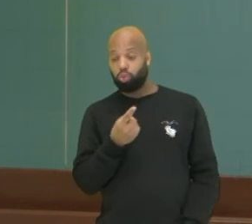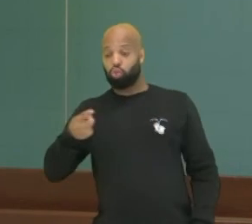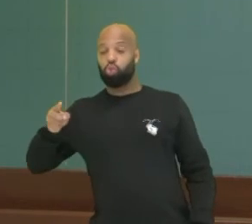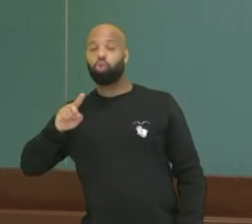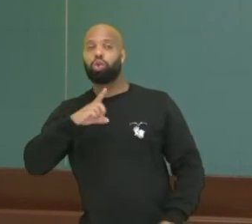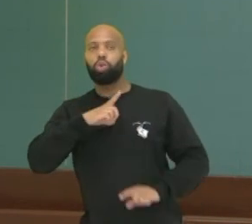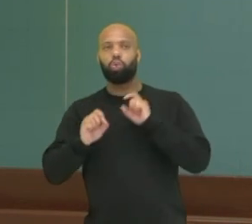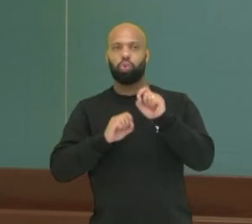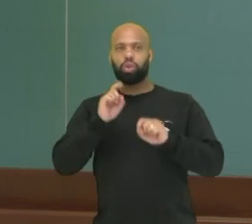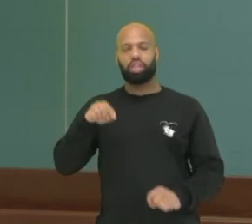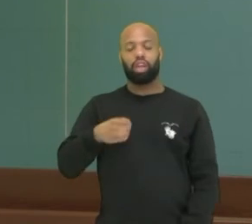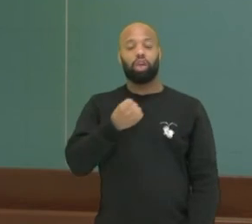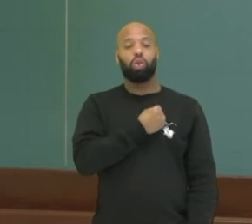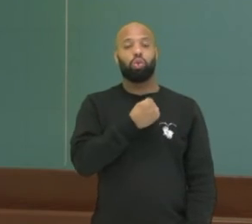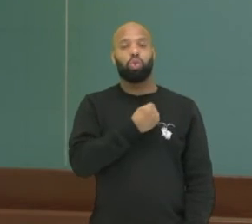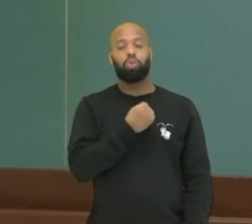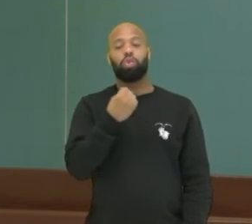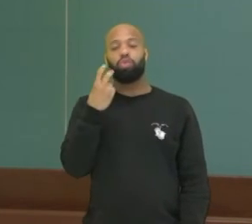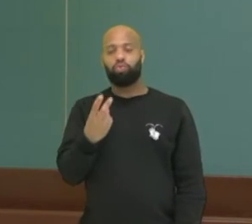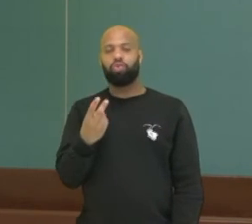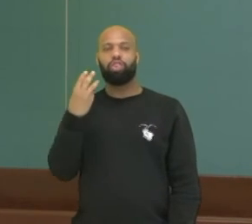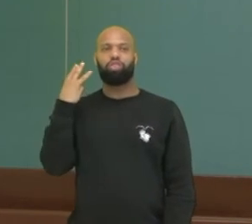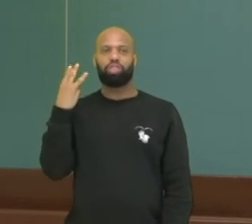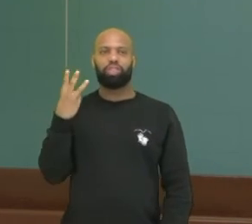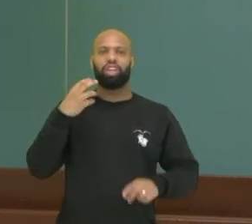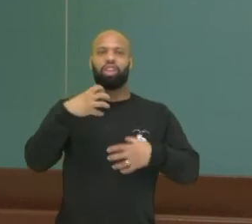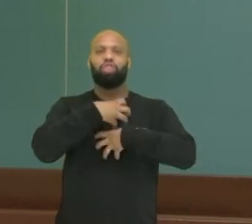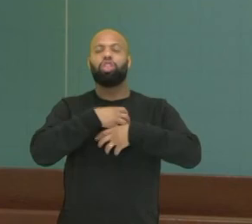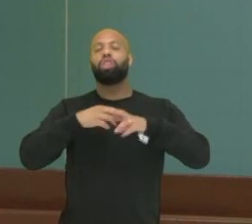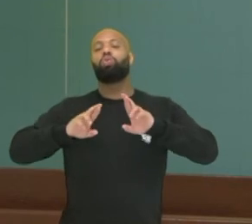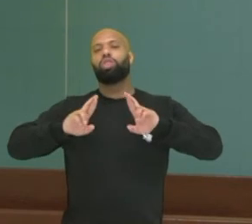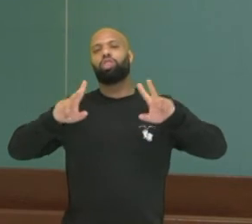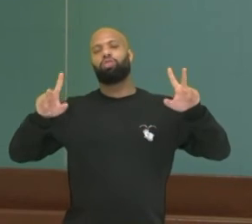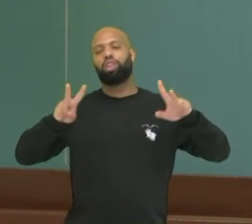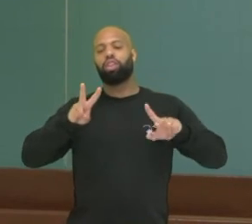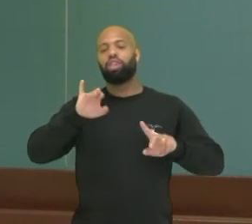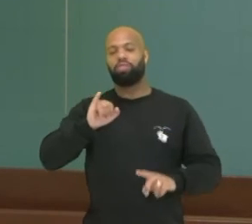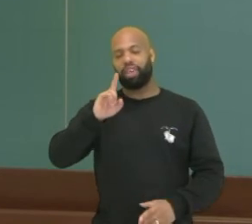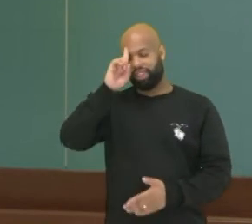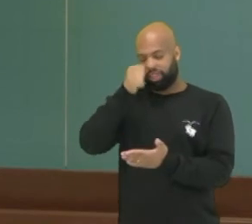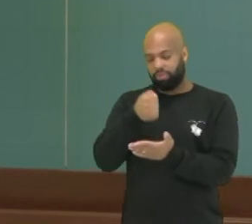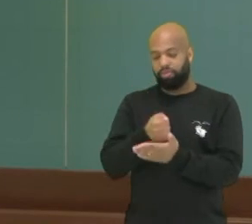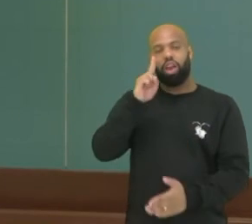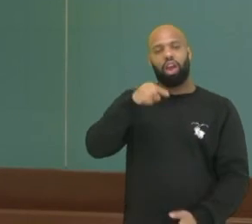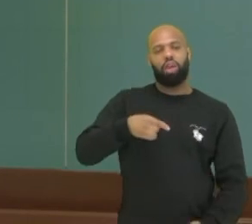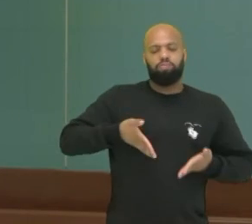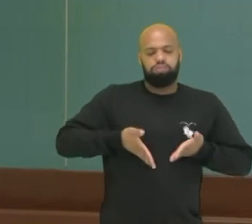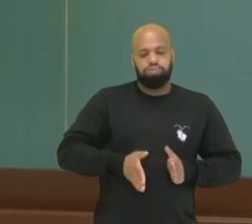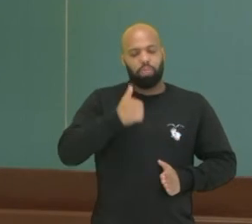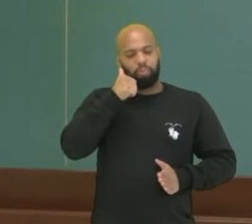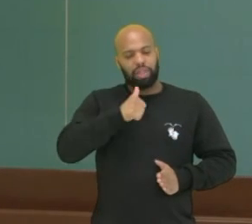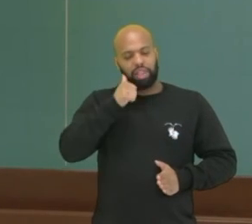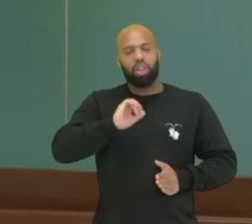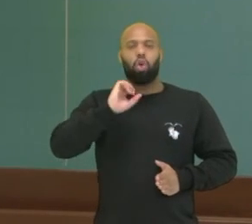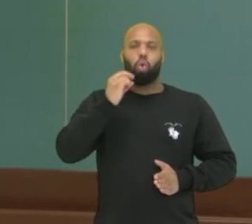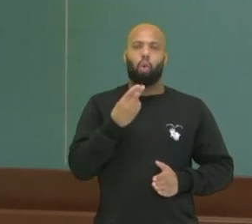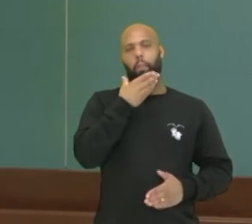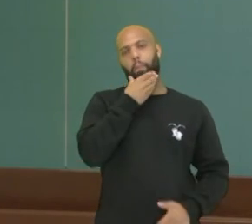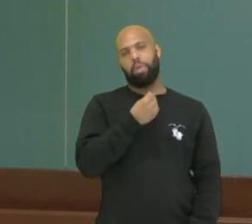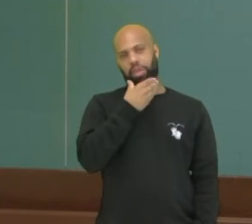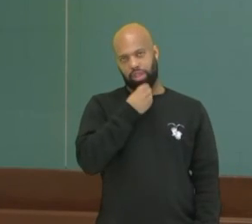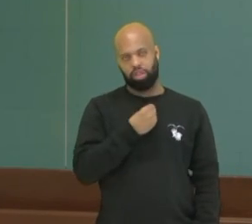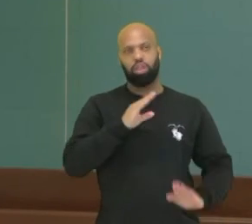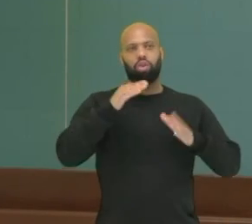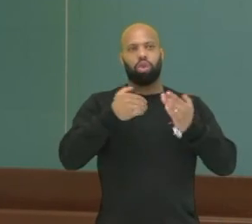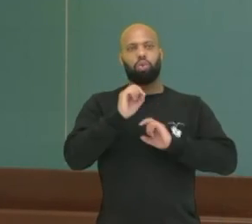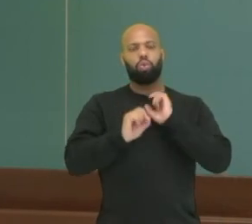o 23, o parzinho 23, que define o sexo desse indivíduo. Este em questão,